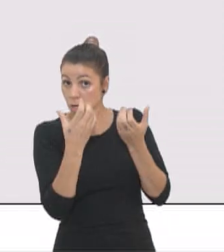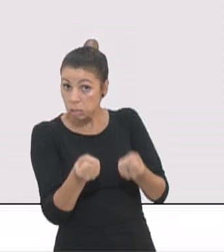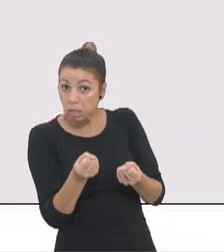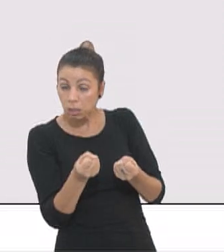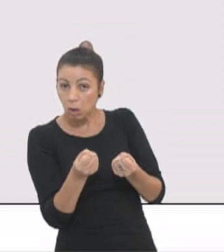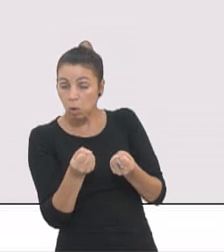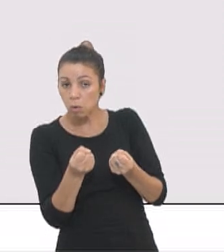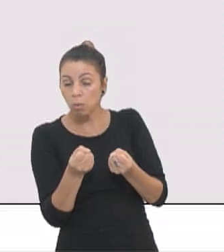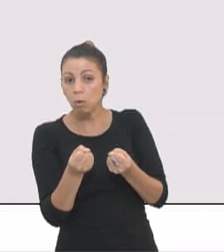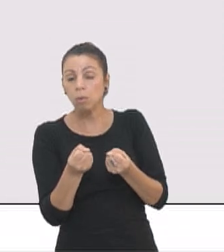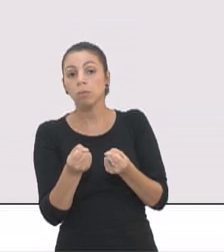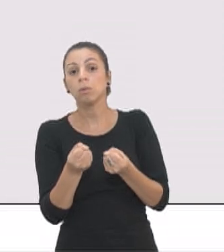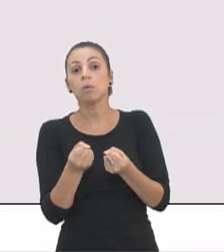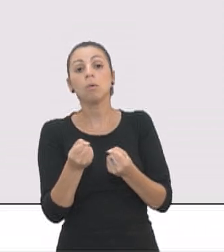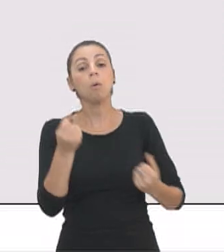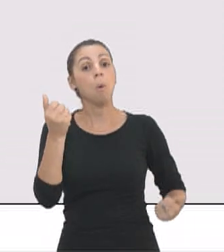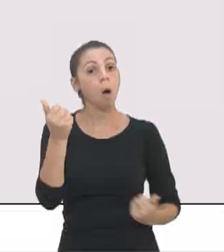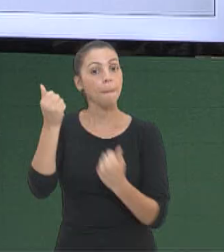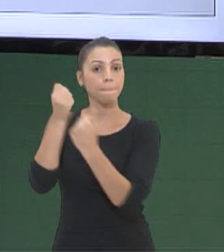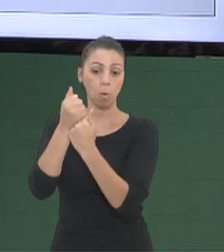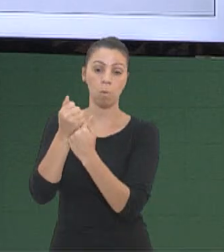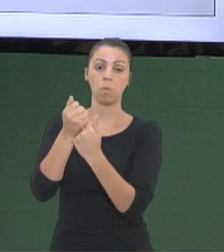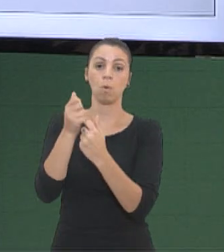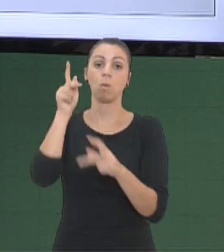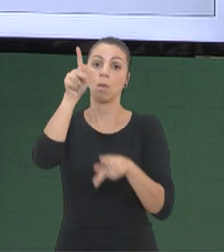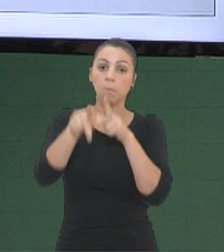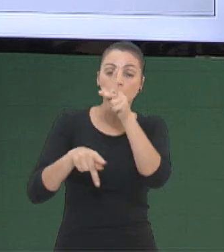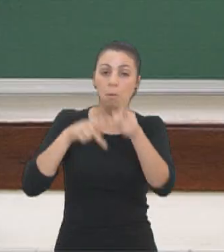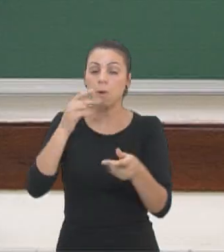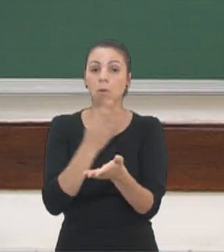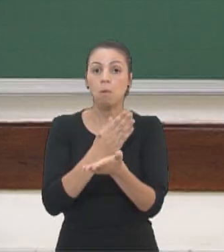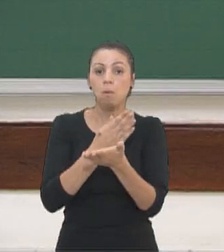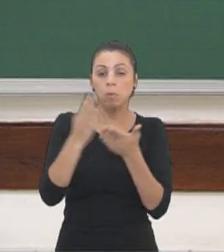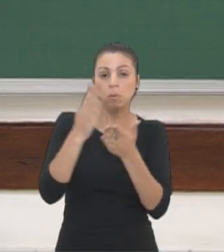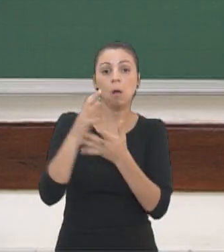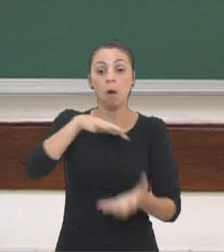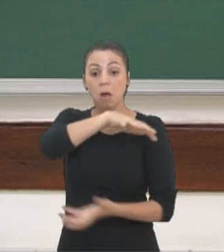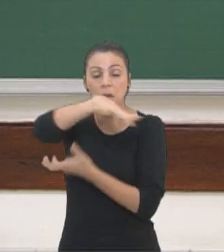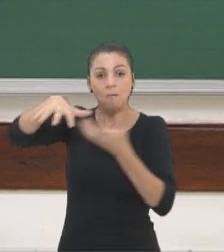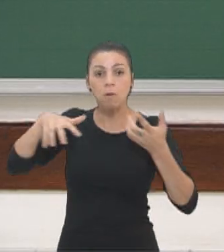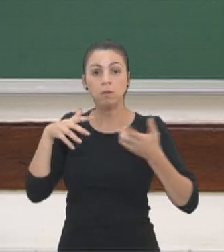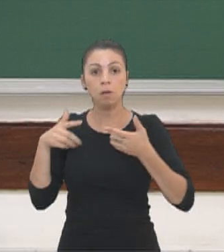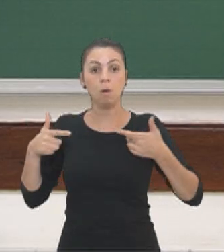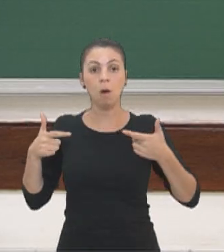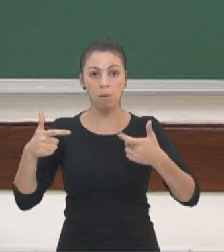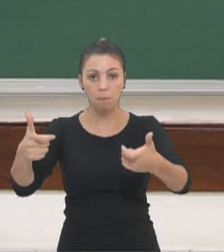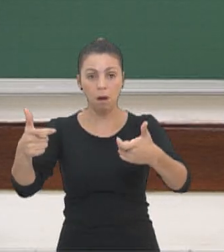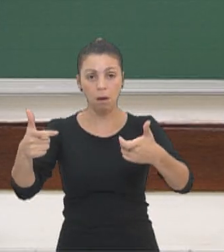da população, que dá início à Revolução Armada nas cidades e no campo.